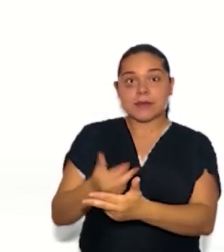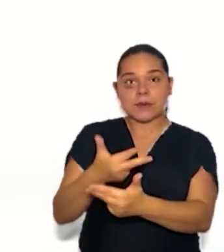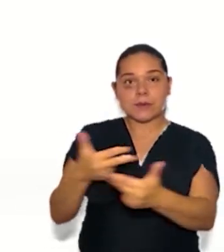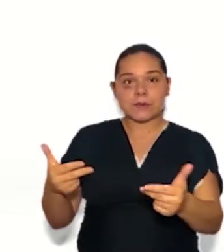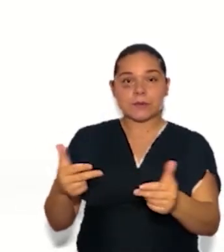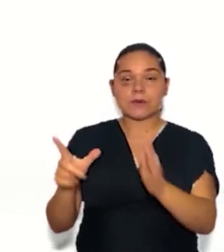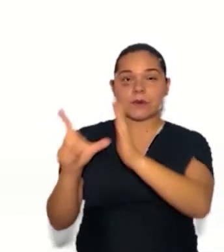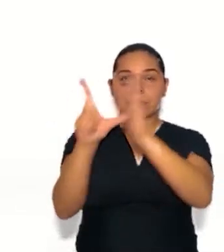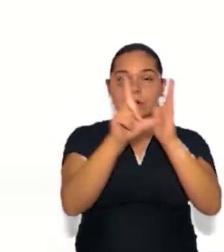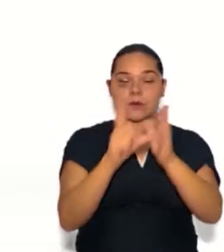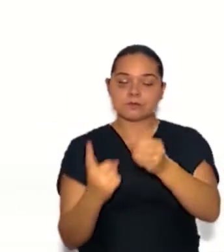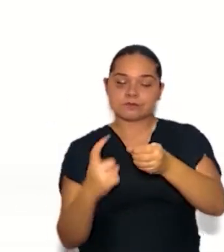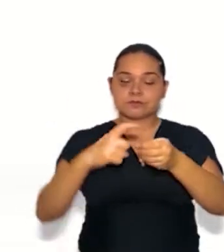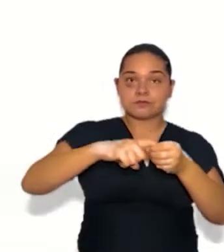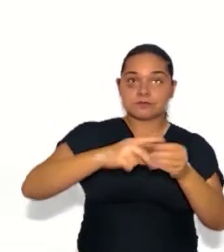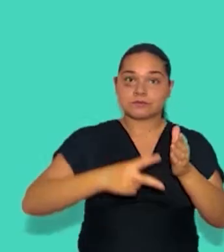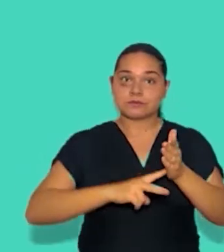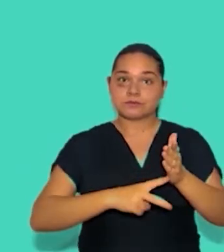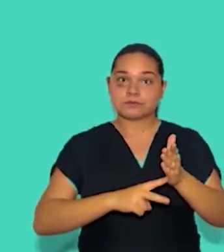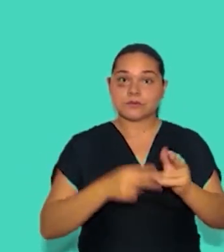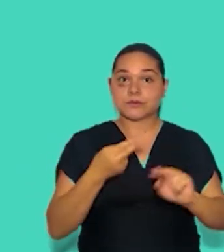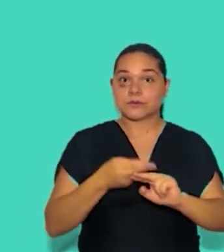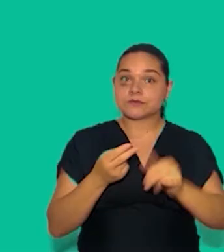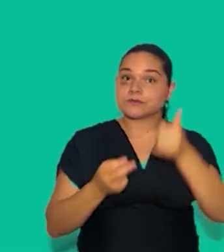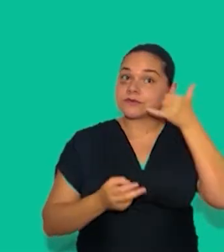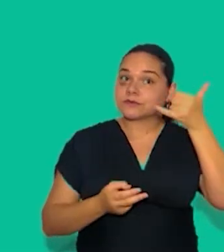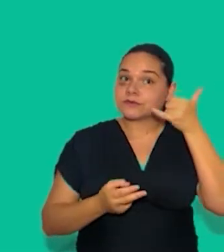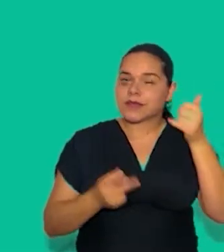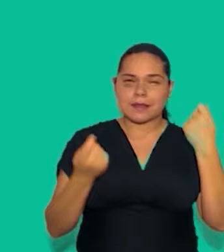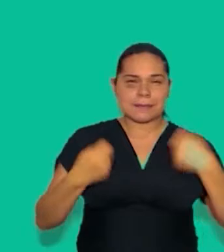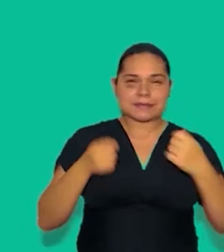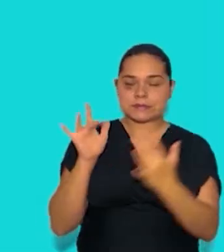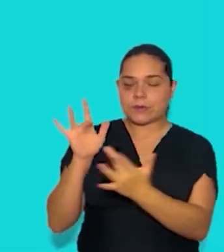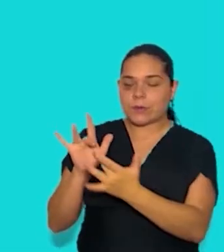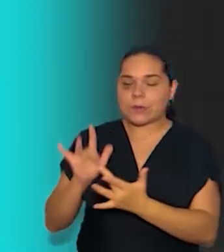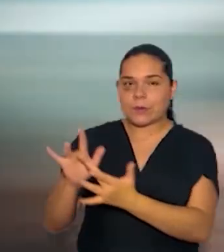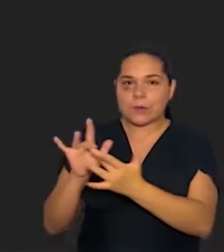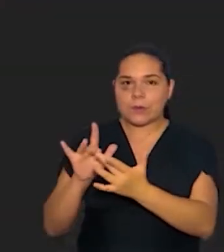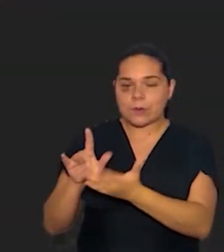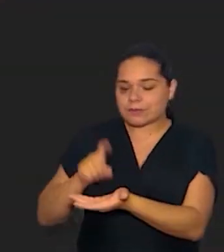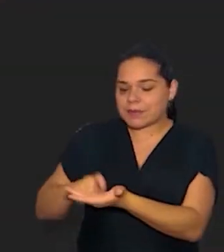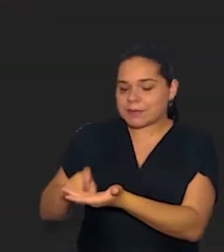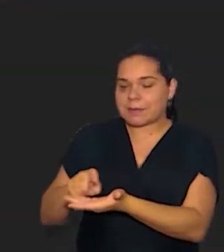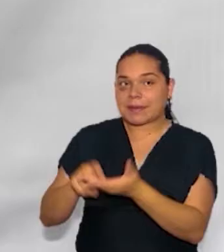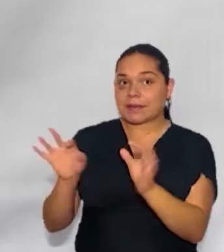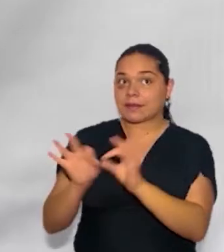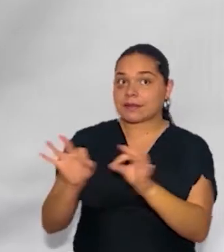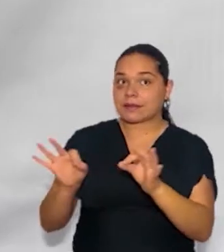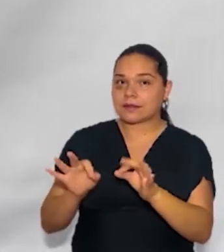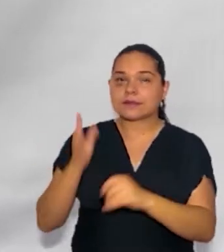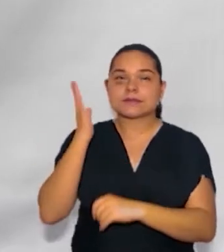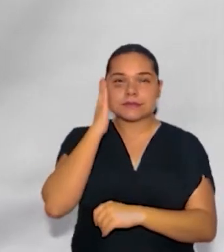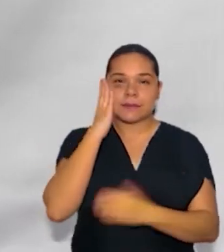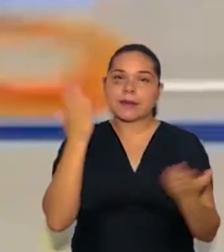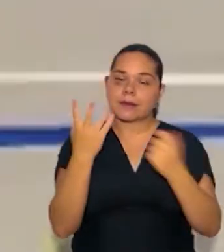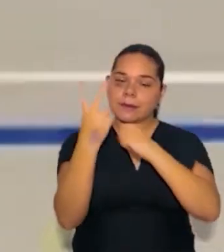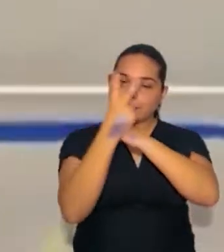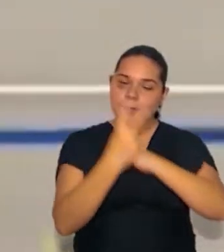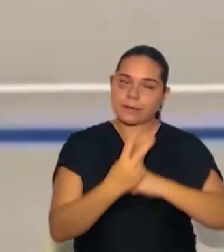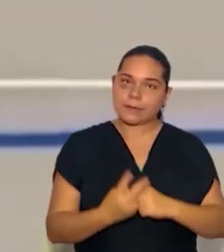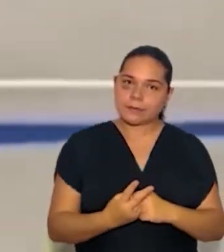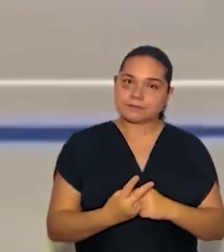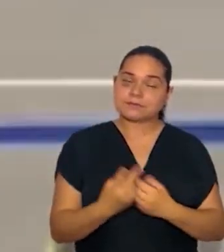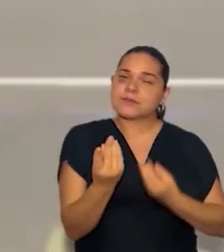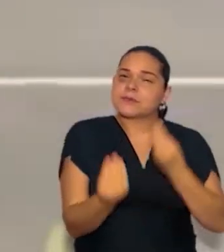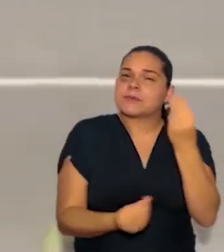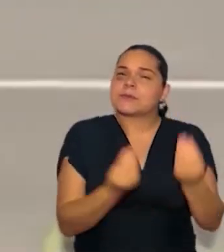Fidelidade usando o seu celular sem precisar encostar na maquininha do estabelecimento. Sabemos que todo cuidado agora é pouco, então